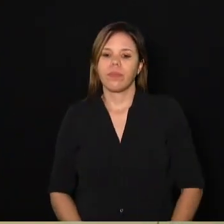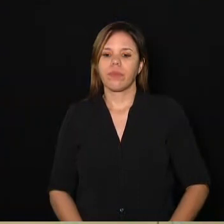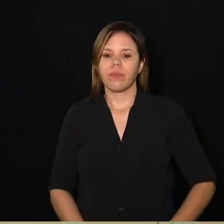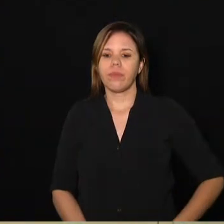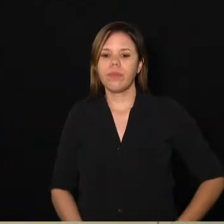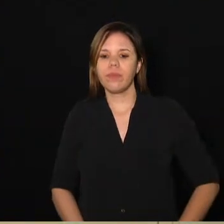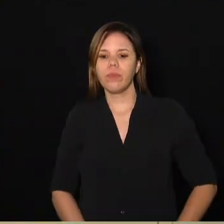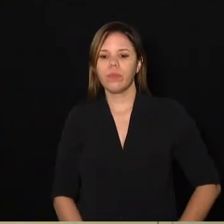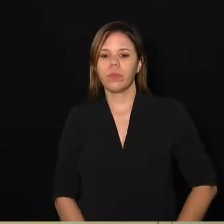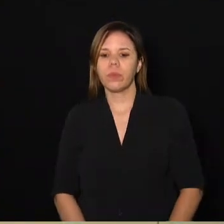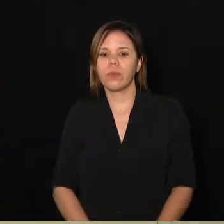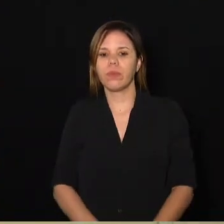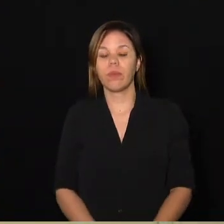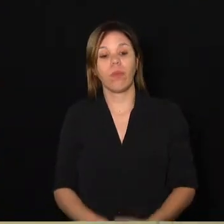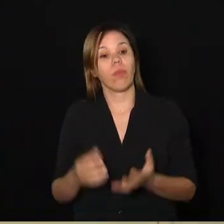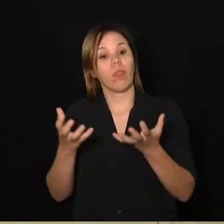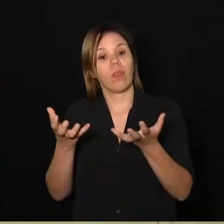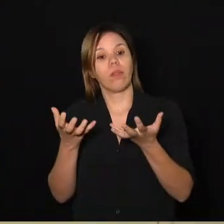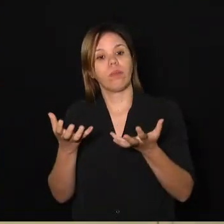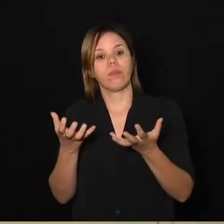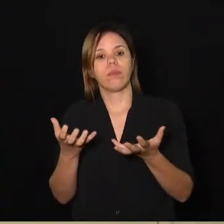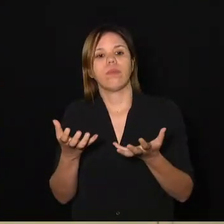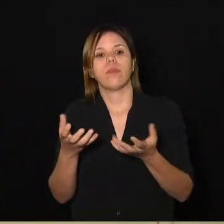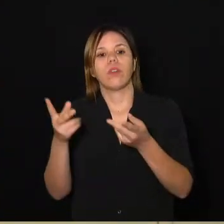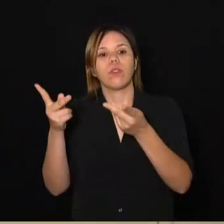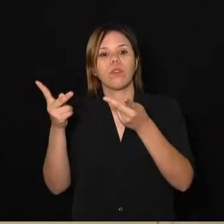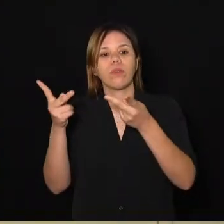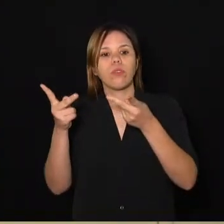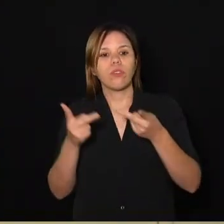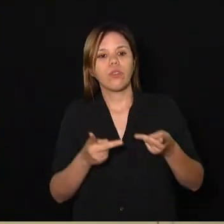eu queria também convidar